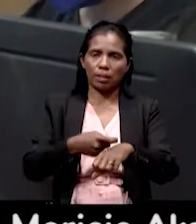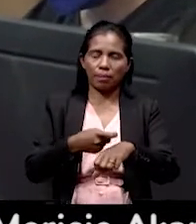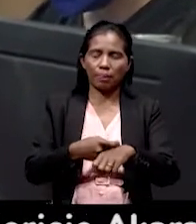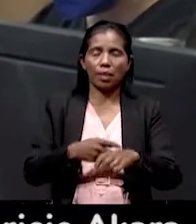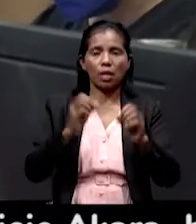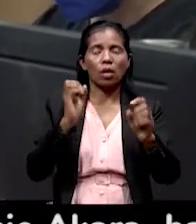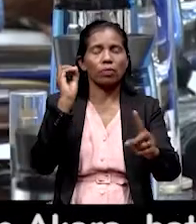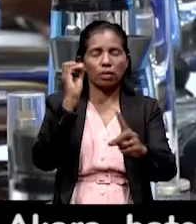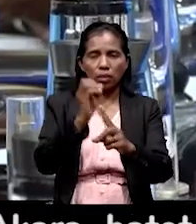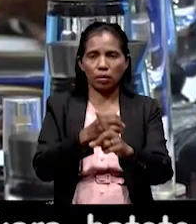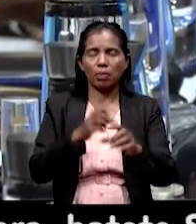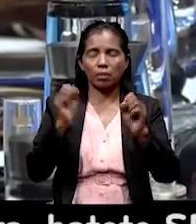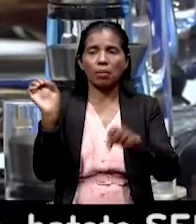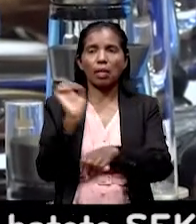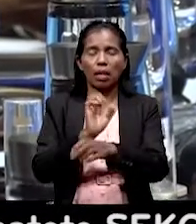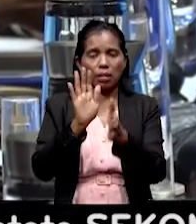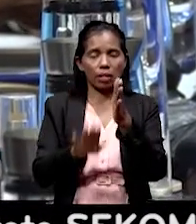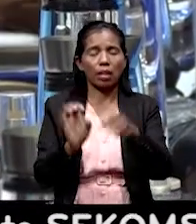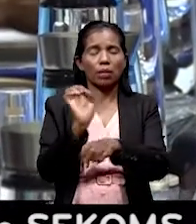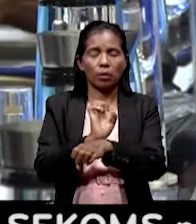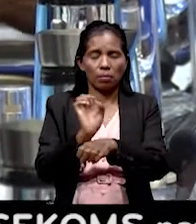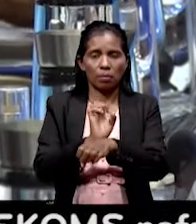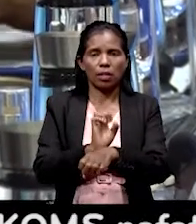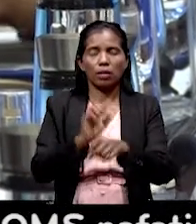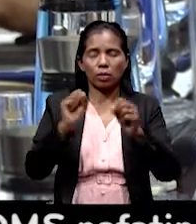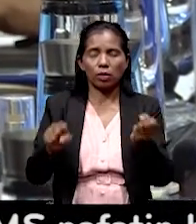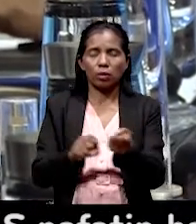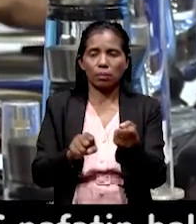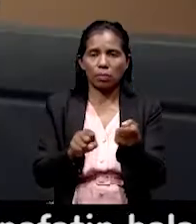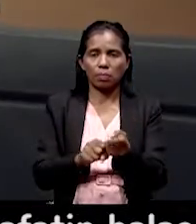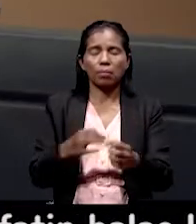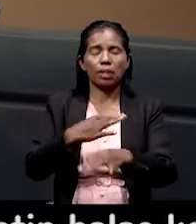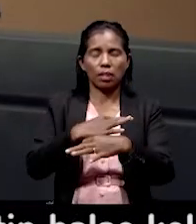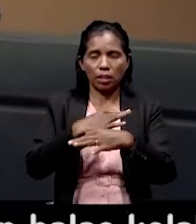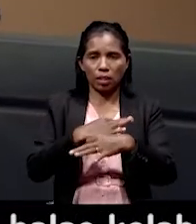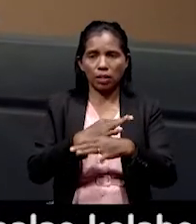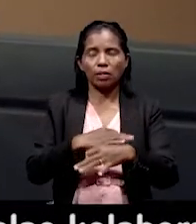menos impacto econômico pandemia nian, onde contribui para a manutenção posto